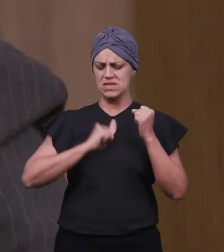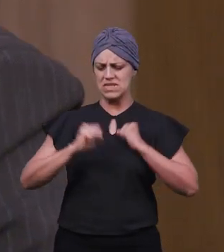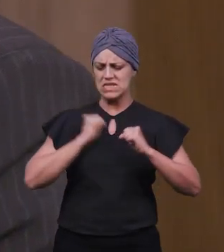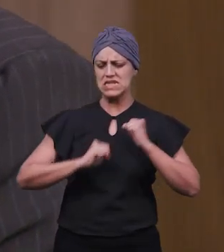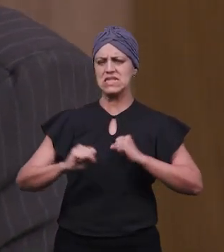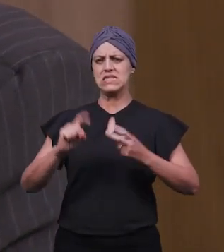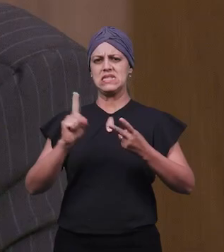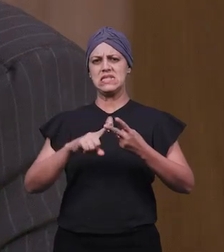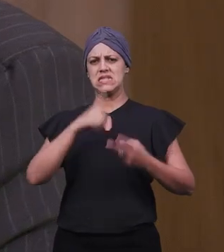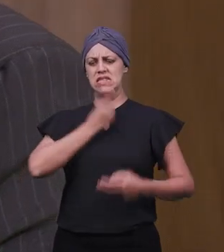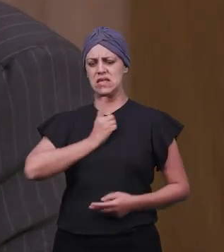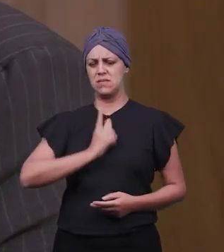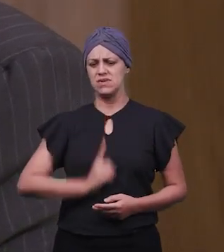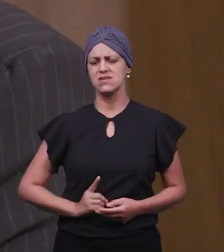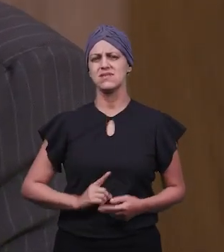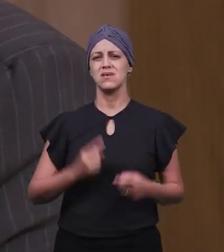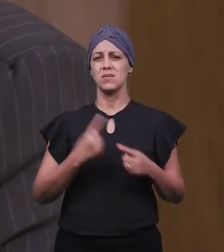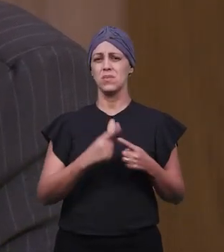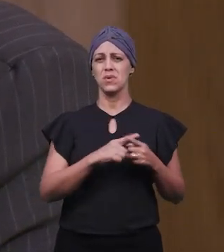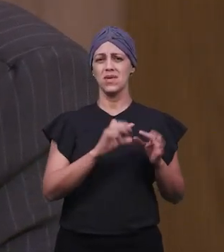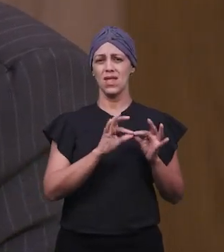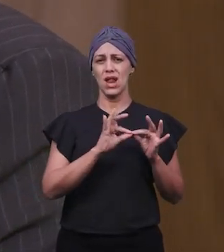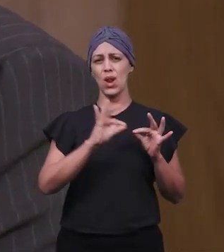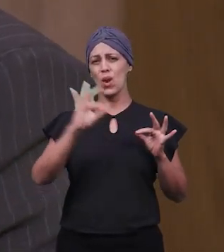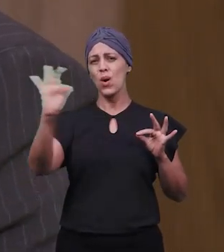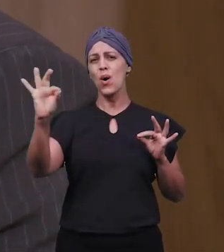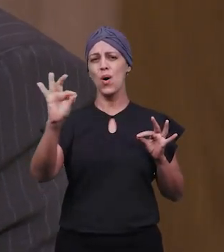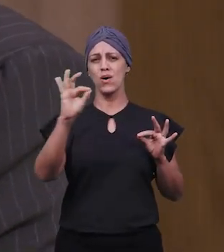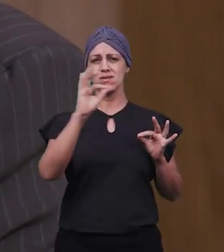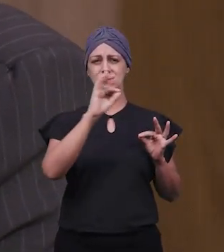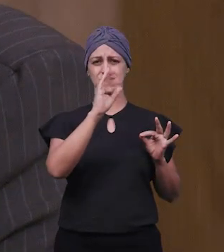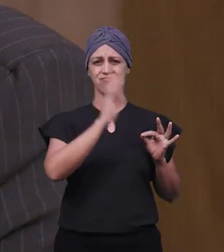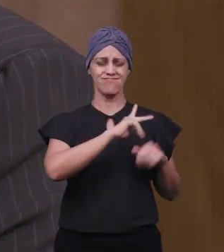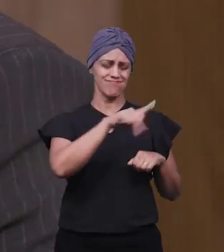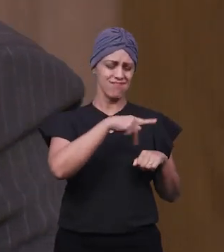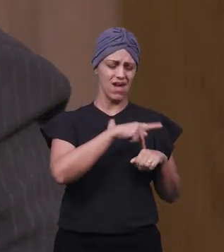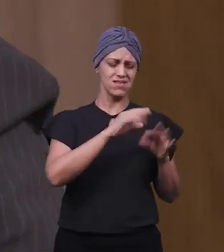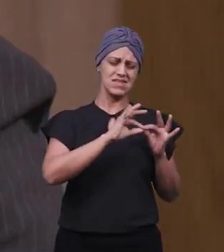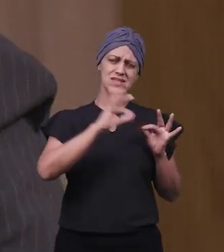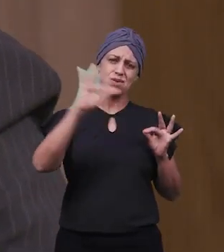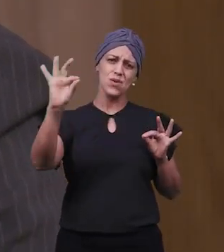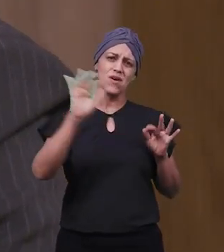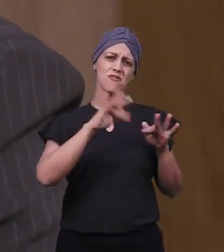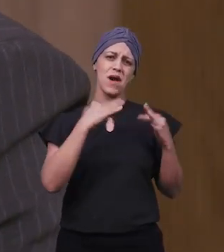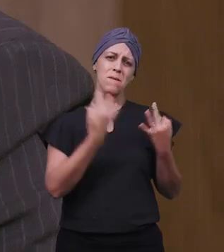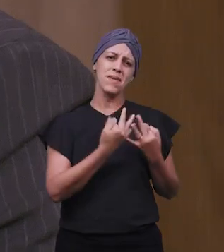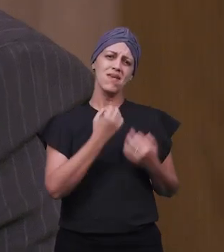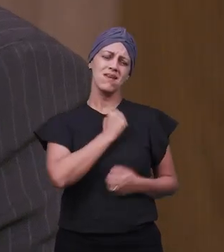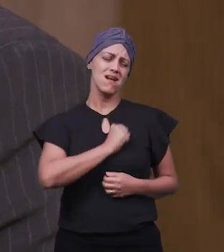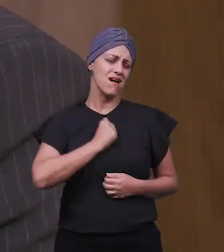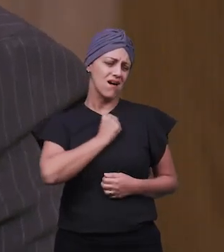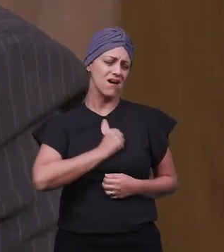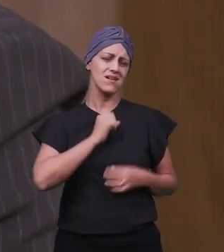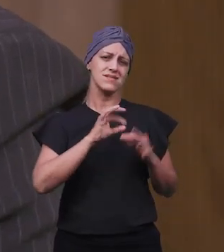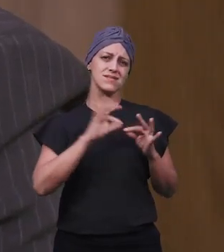ansiedade, depressão, por estarem fora do país, Mais sozinhos, né? longe da